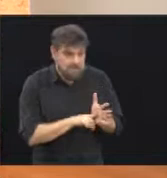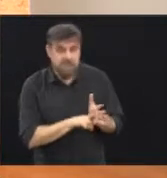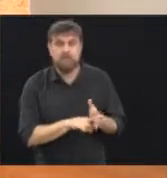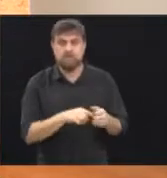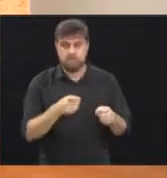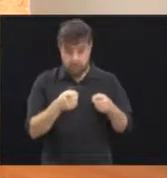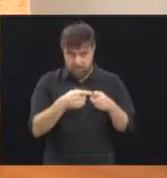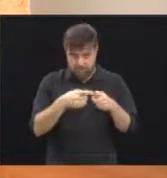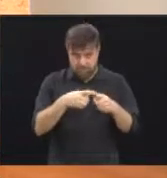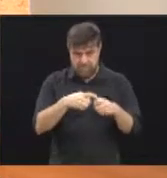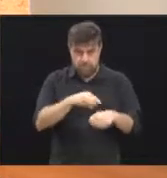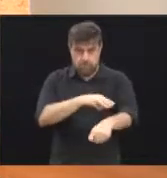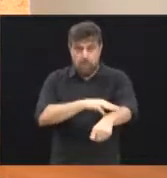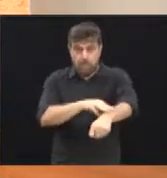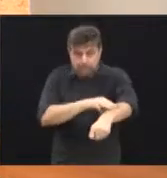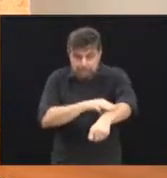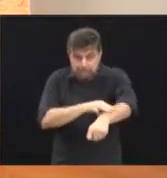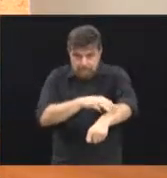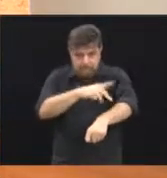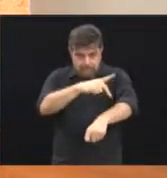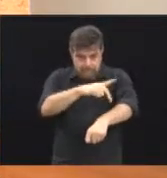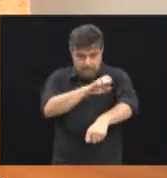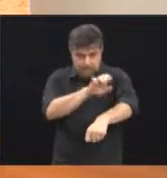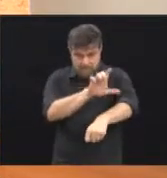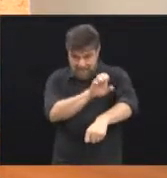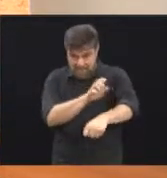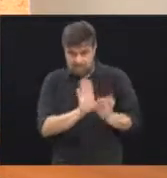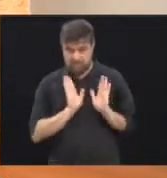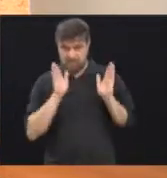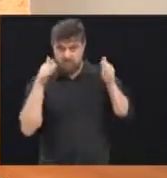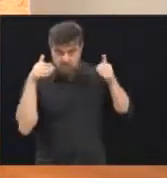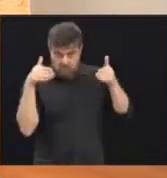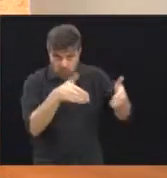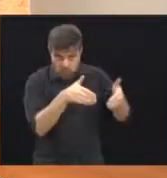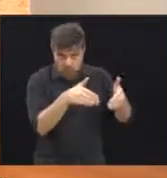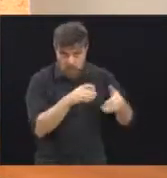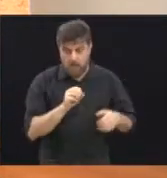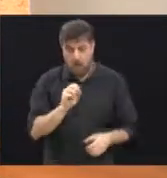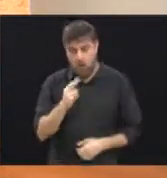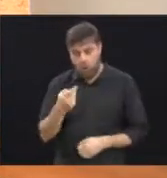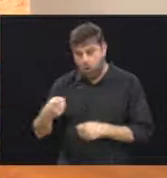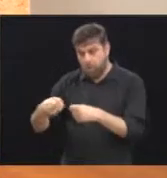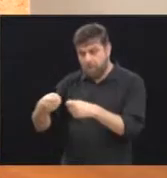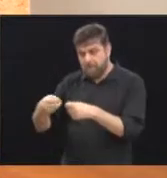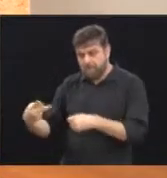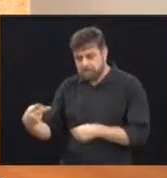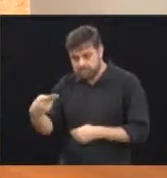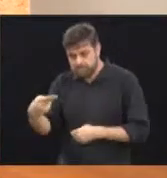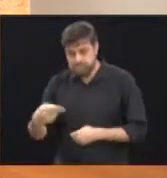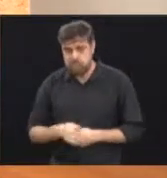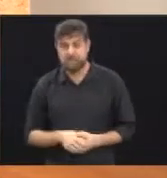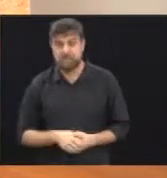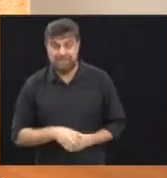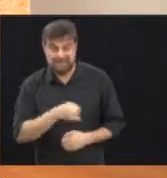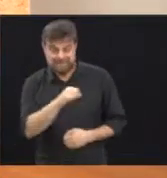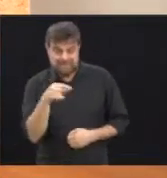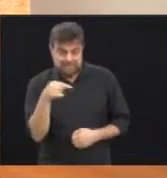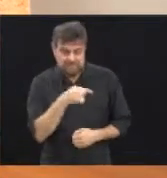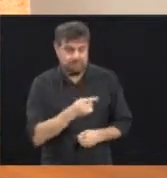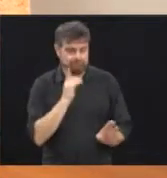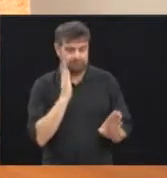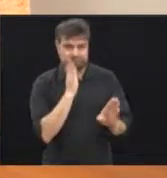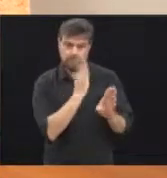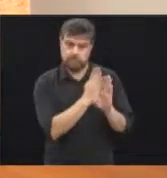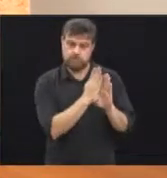ou um dermatologista. O dermatologista ele tem um foco mais direcionado para essas lesões de pele. E se ele